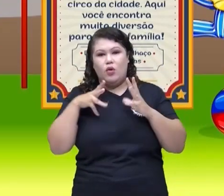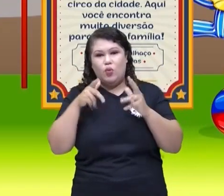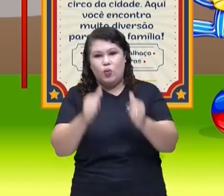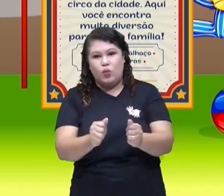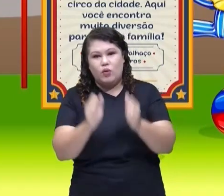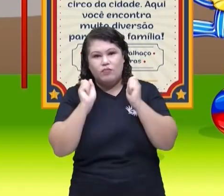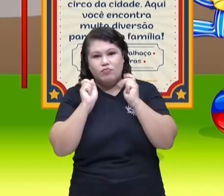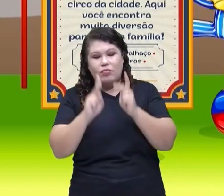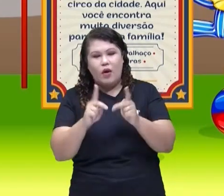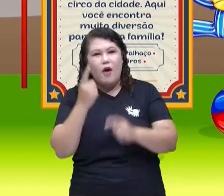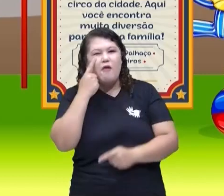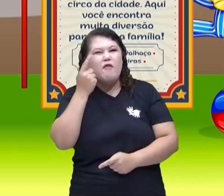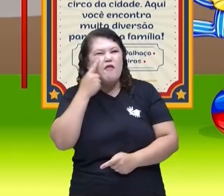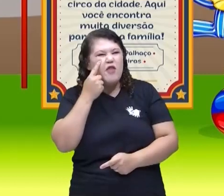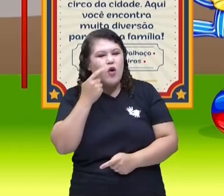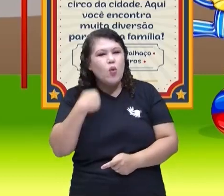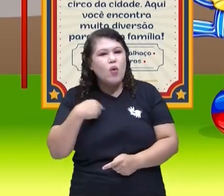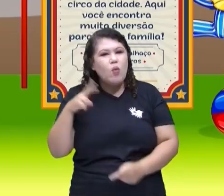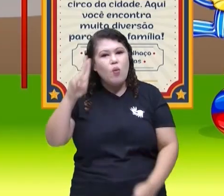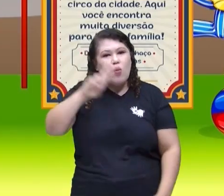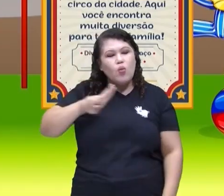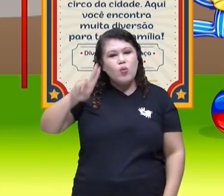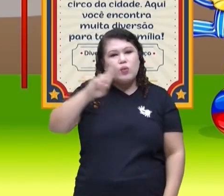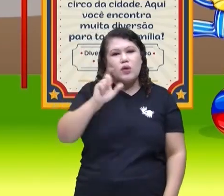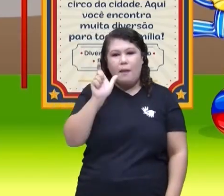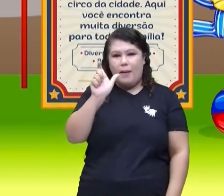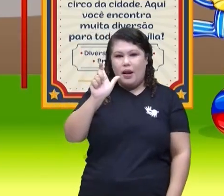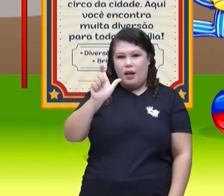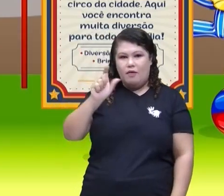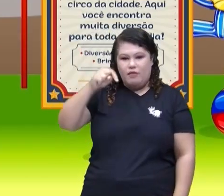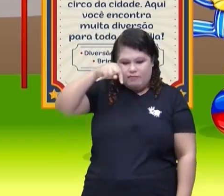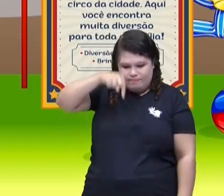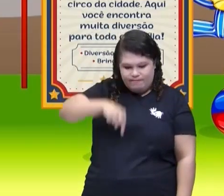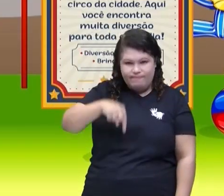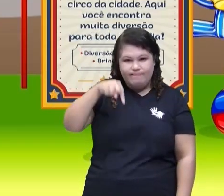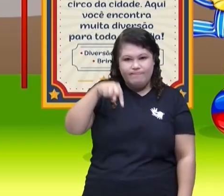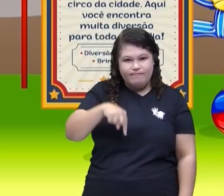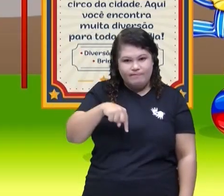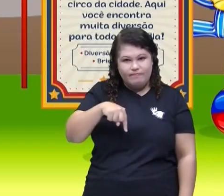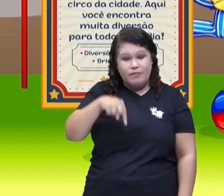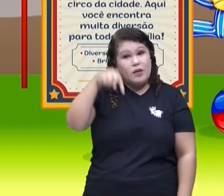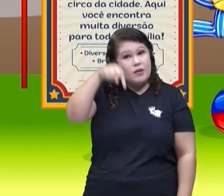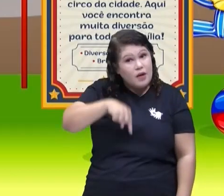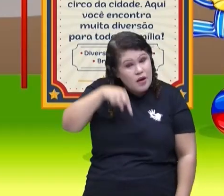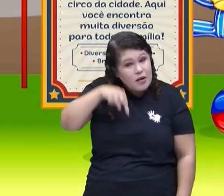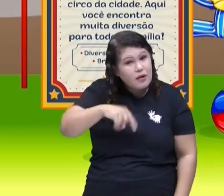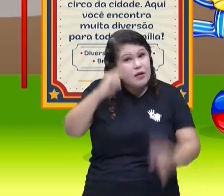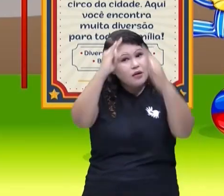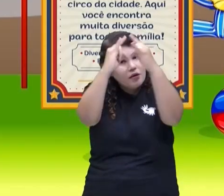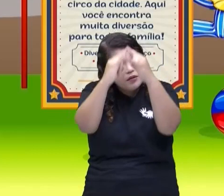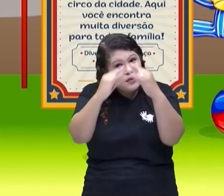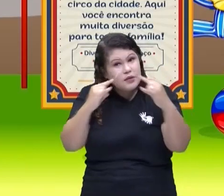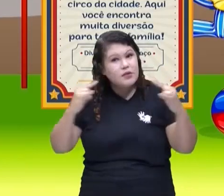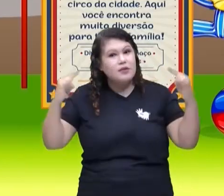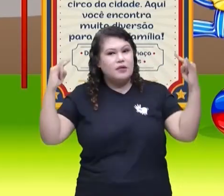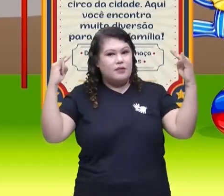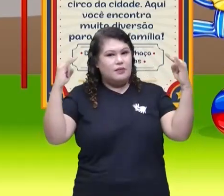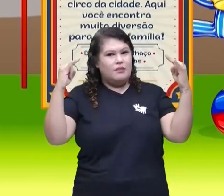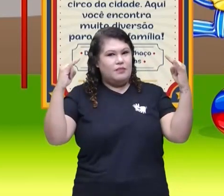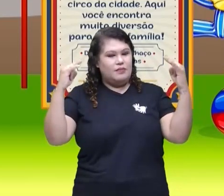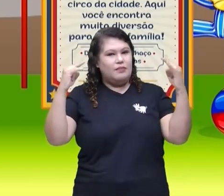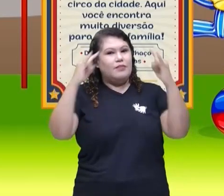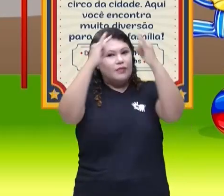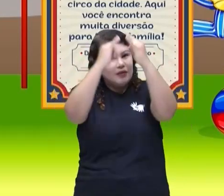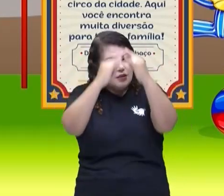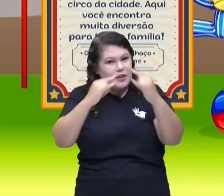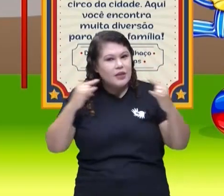palavra aqui no circo foi utilizado? Aqui aonde? No circo. Então, o circo